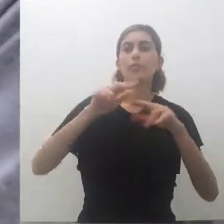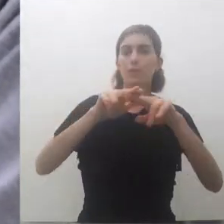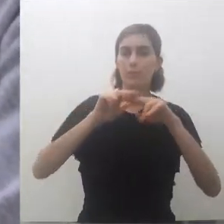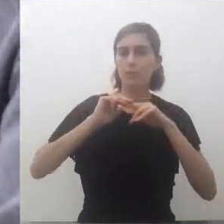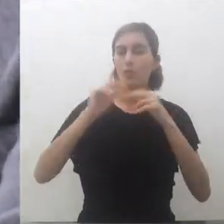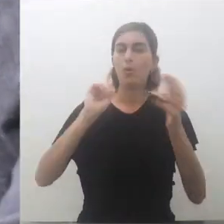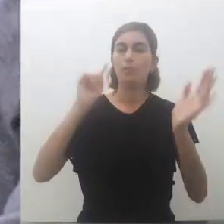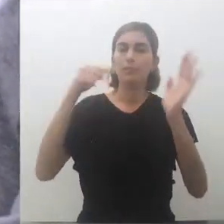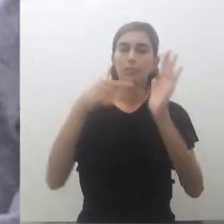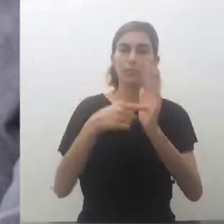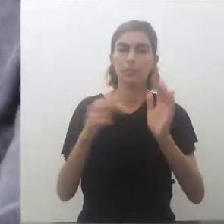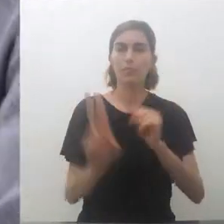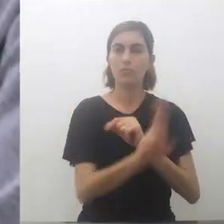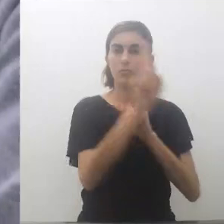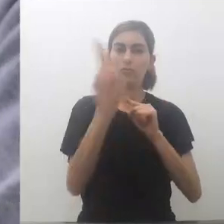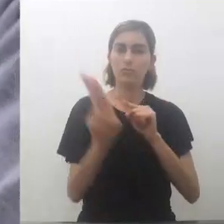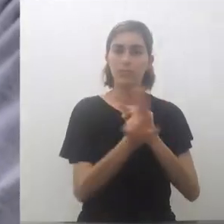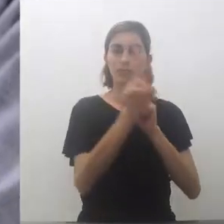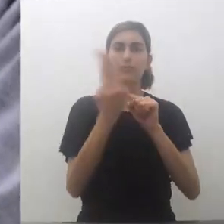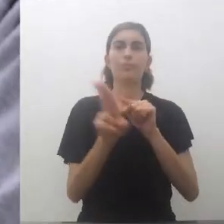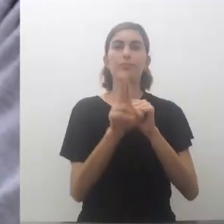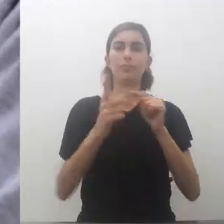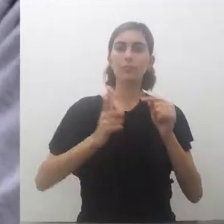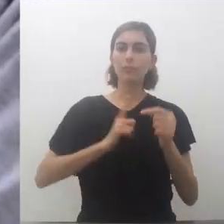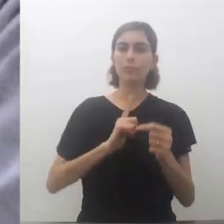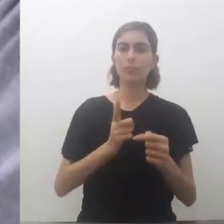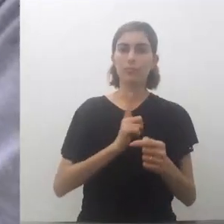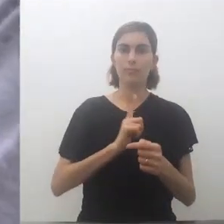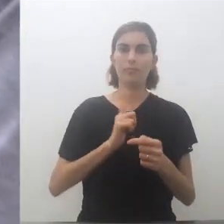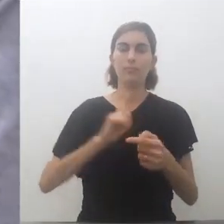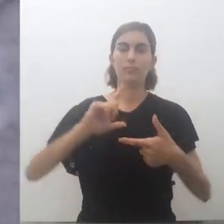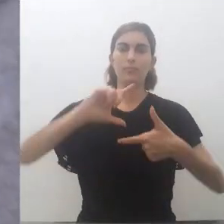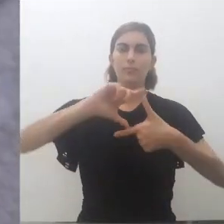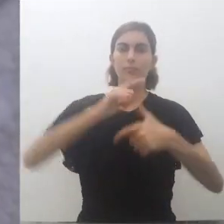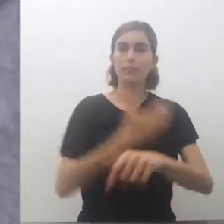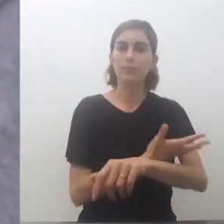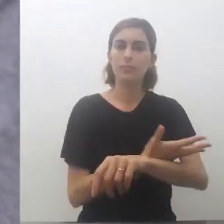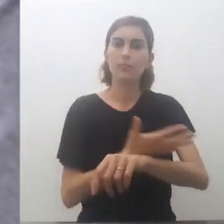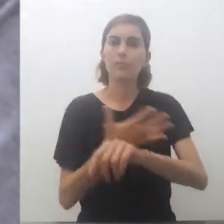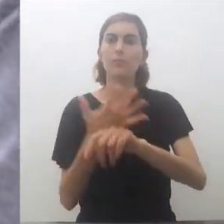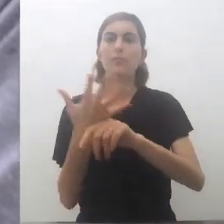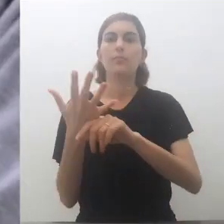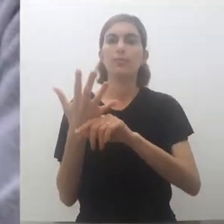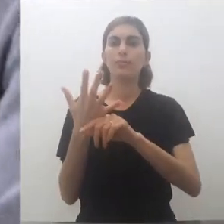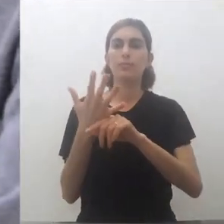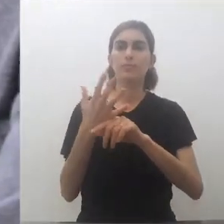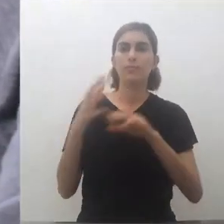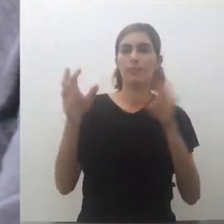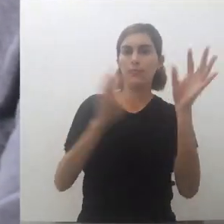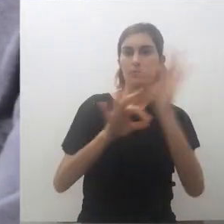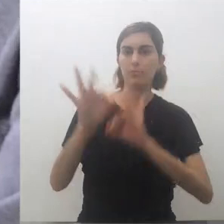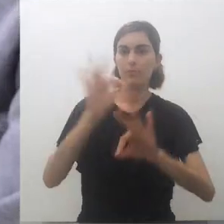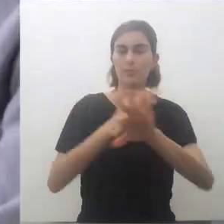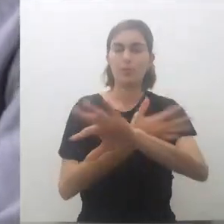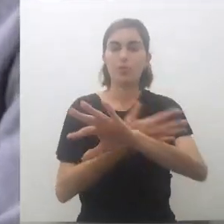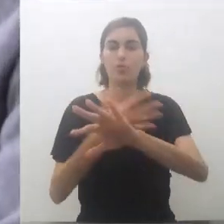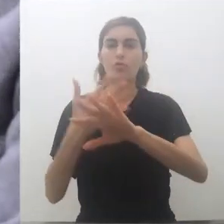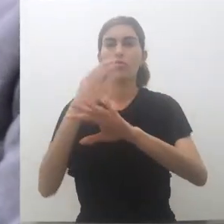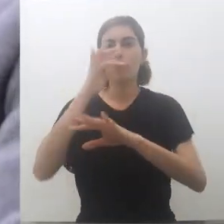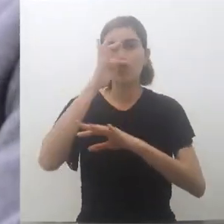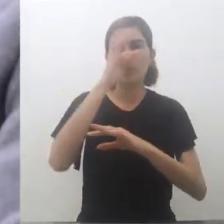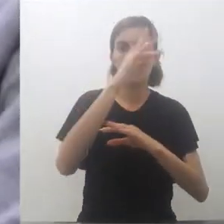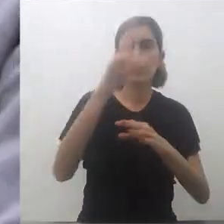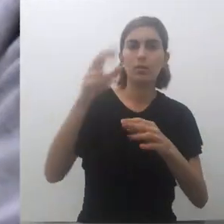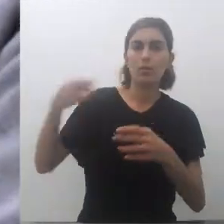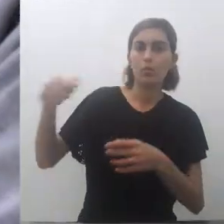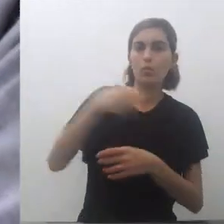de uso. Então, a gente tem uma planta, uma espátula de jardim, um aguador. Eles têm